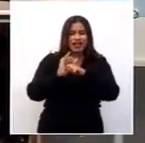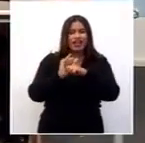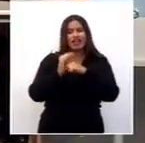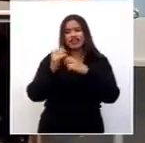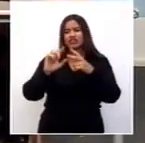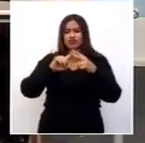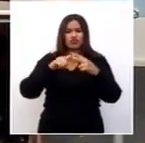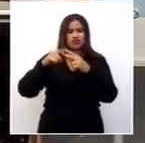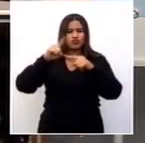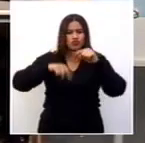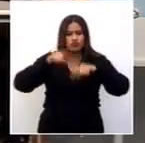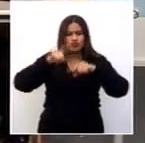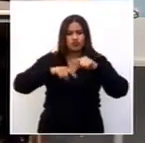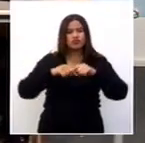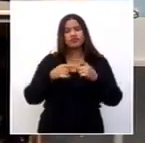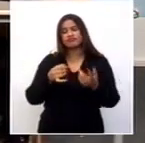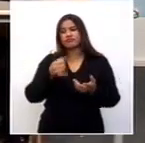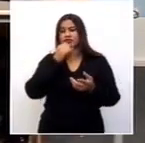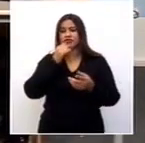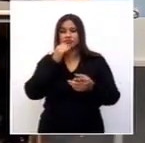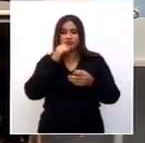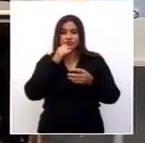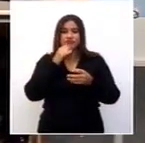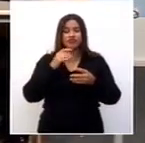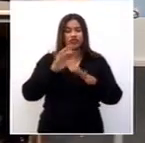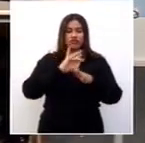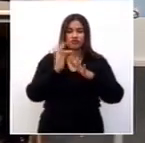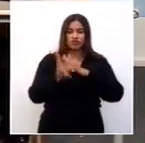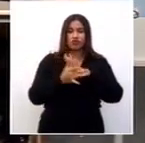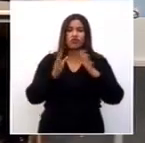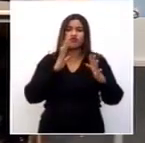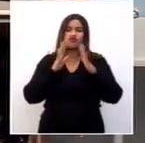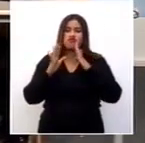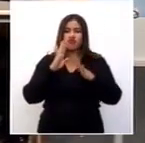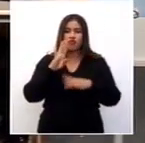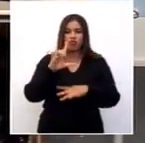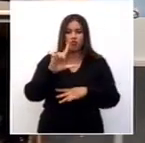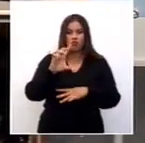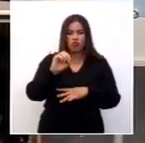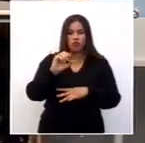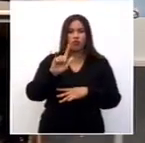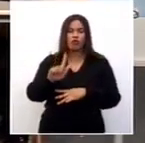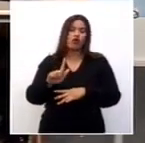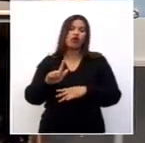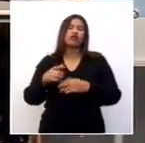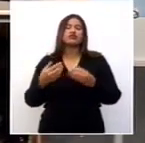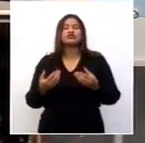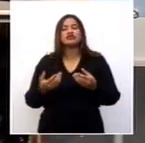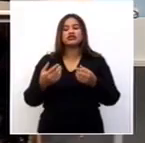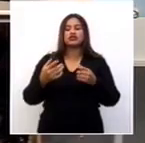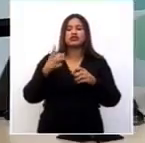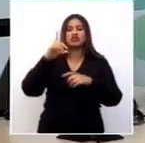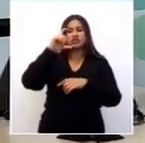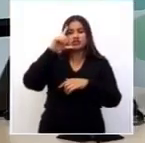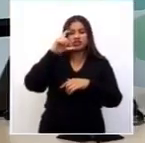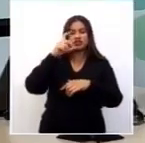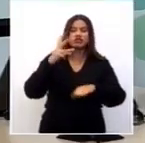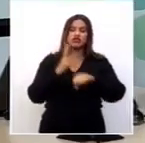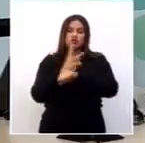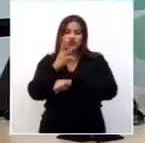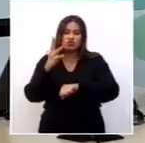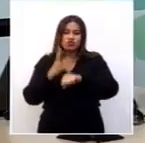acompanhamento. Diversas redes sociais, como Facebook, blog, WhatsApp, Instagram,